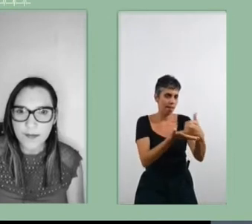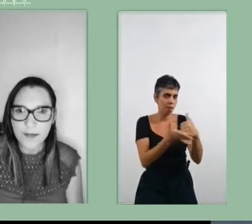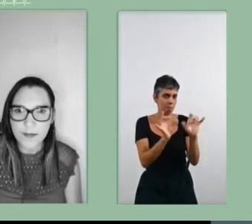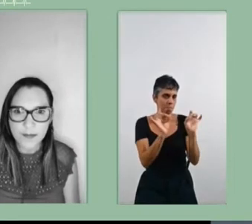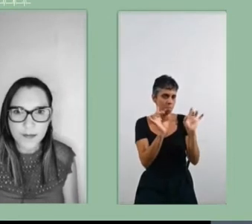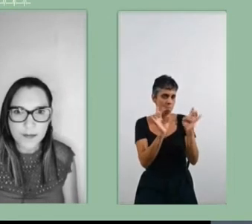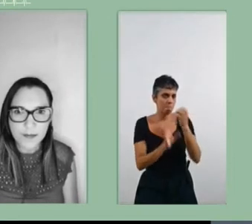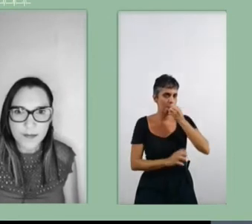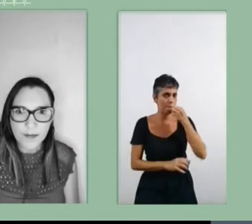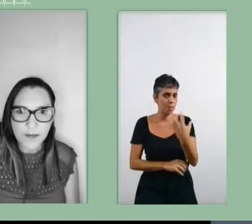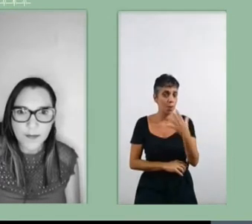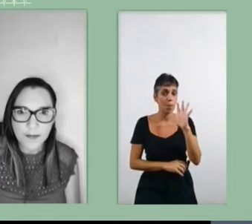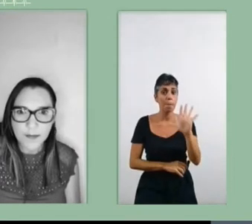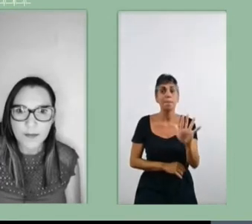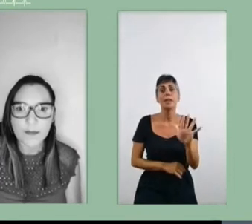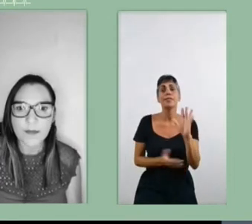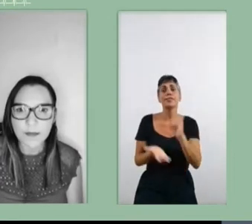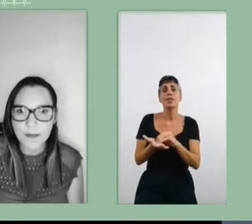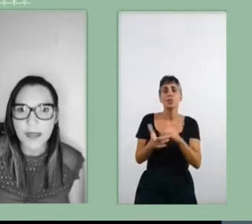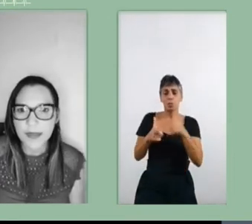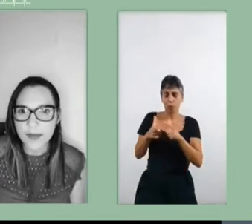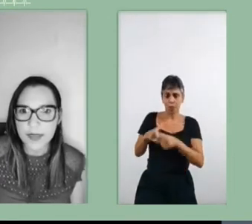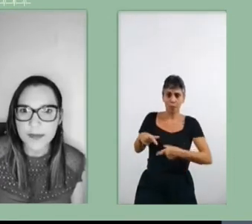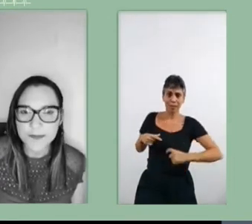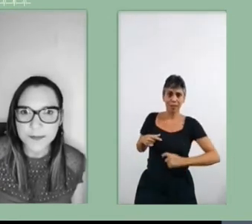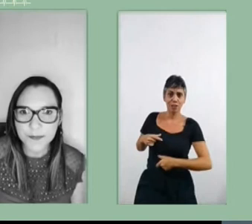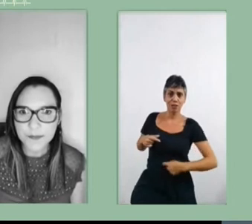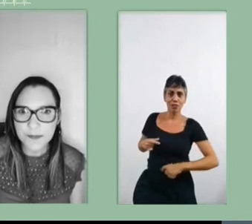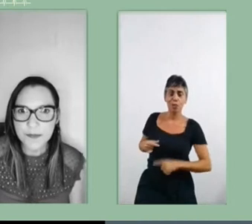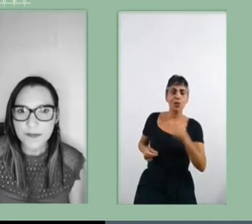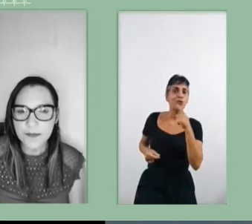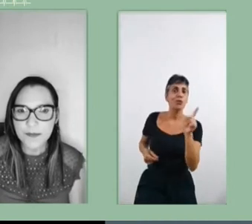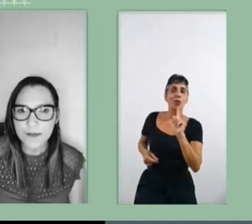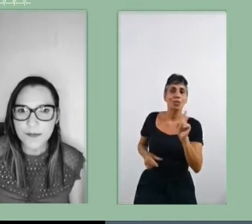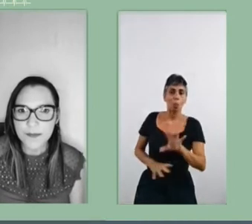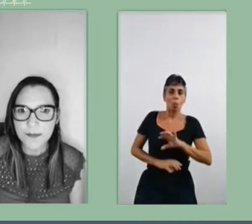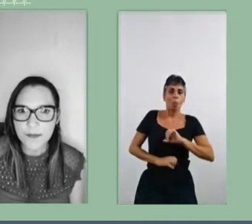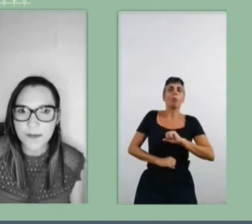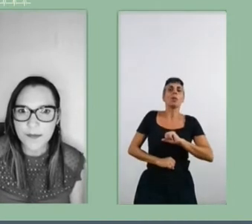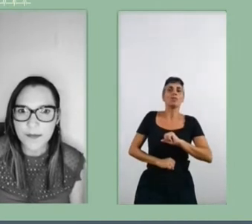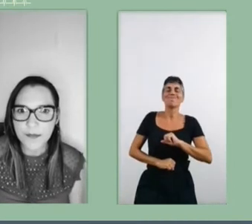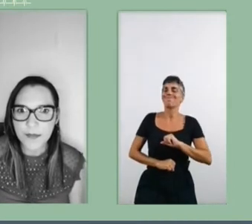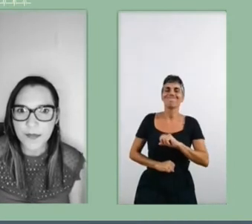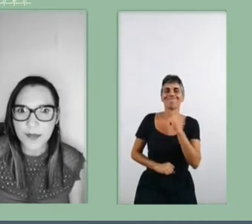com uma disfunção intestinal, né, Deia? E aí não consegue absorver os canabinoides da melhor maneira.